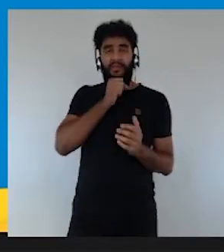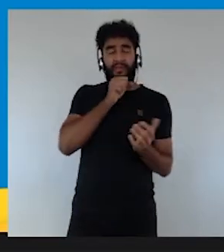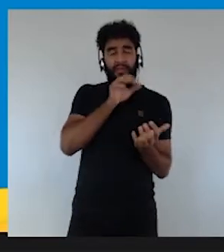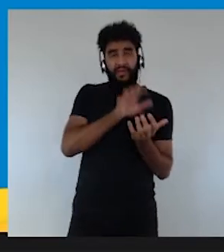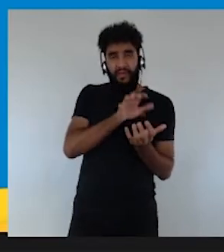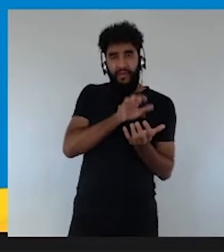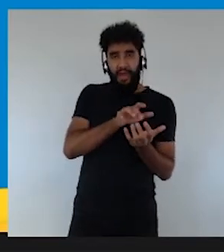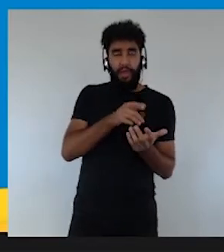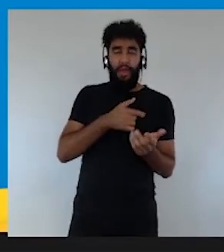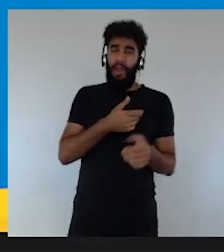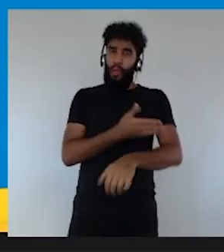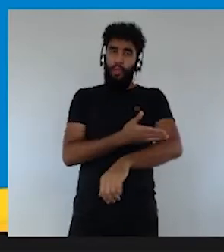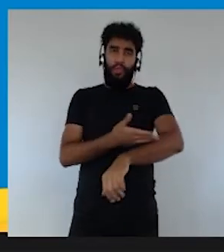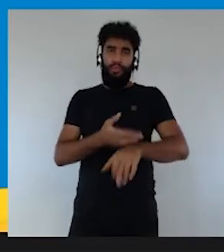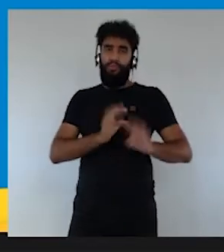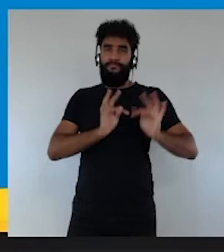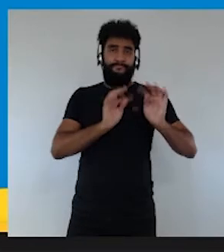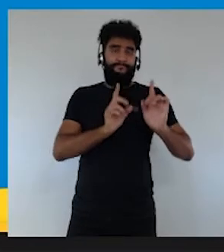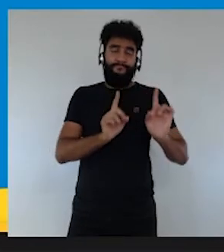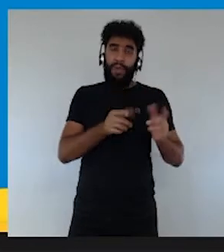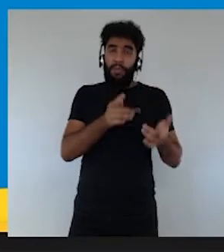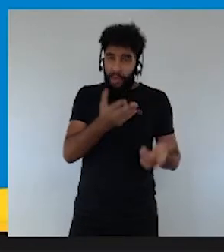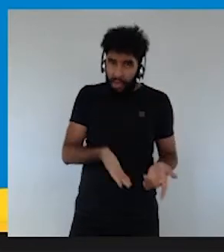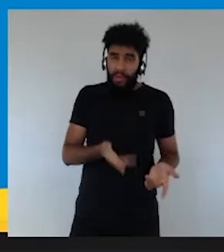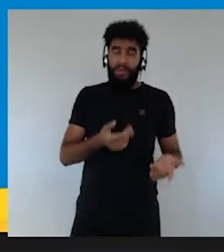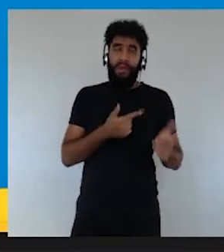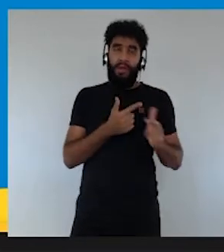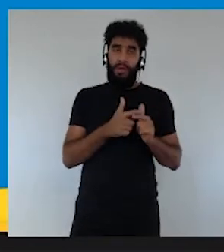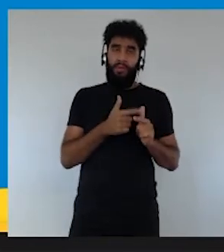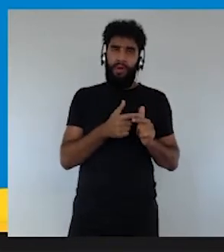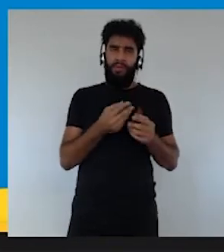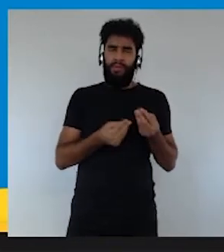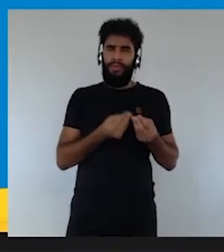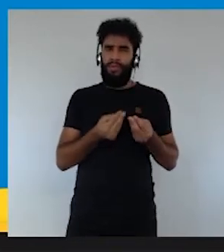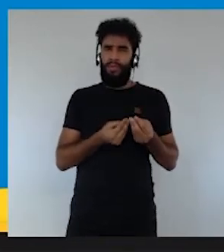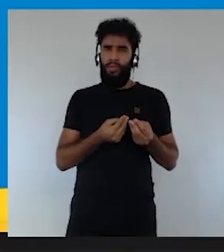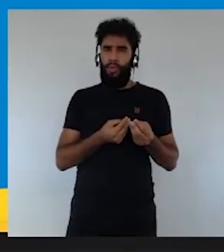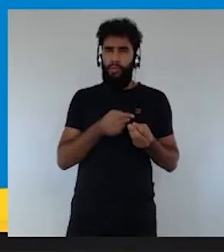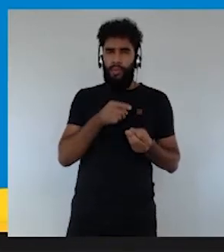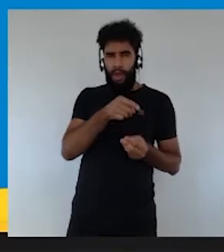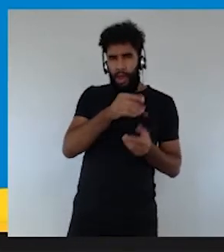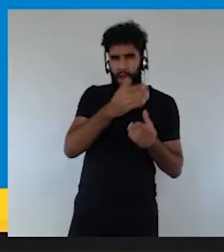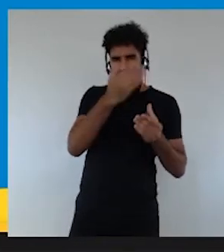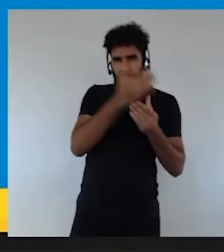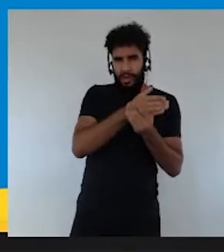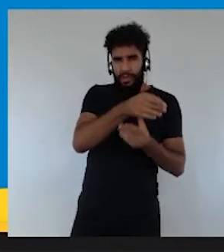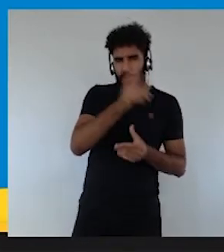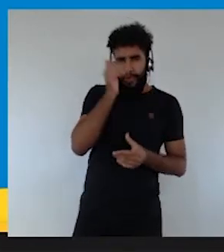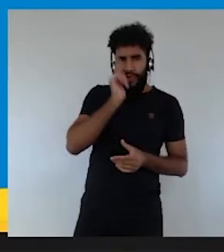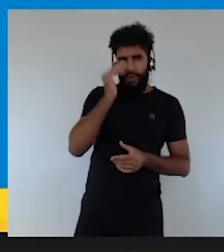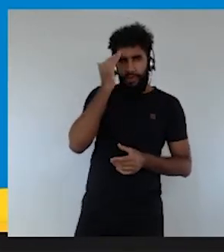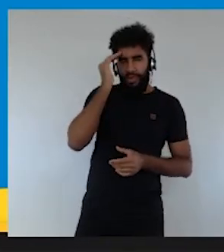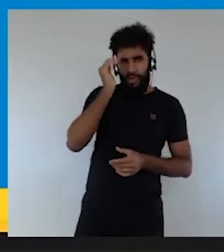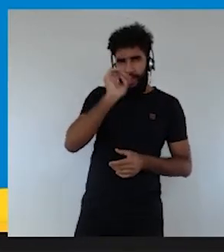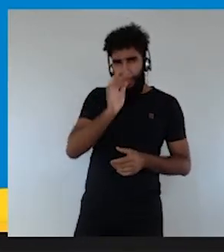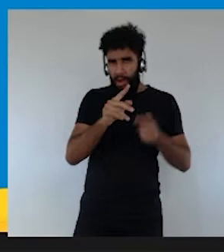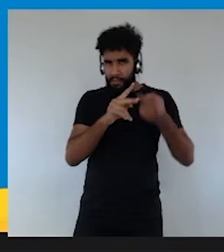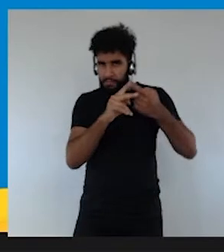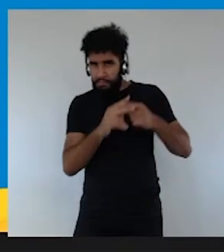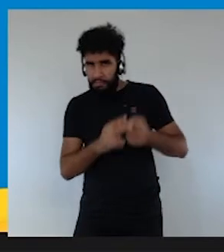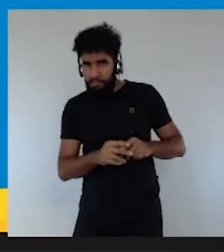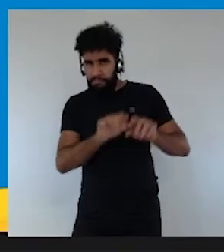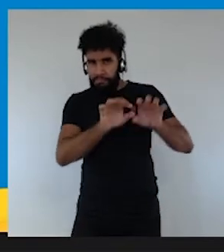pode gerar um problema para a gestão dos procedimentos se o árbitro não consegue trabalhar com essas